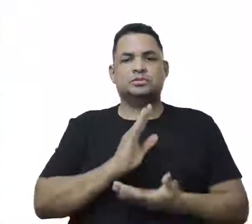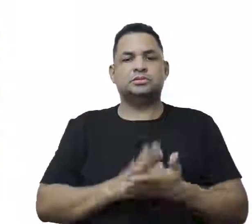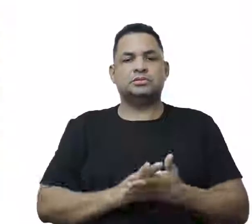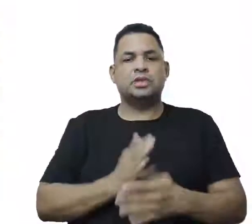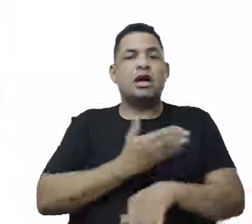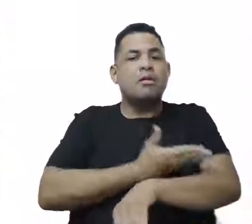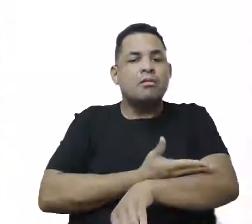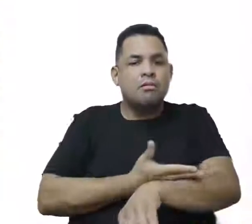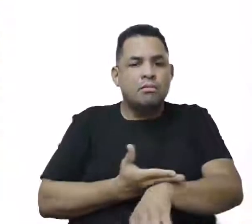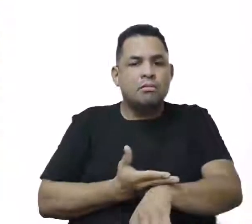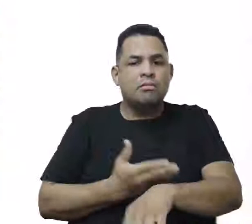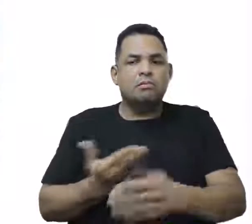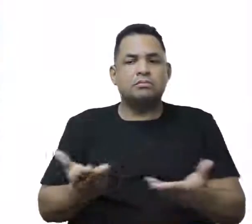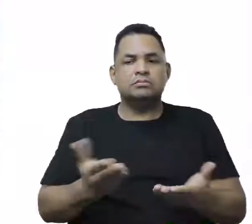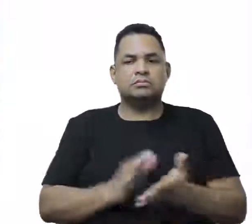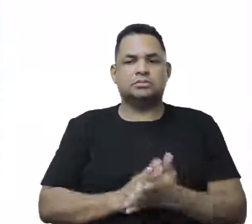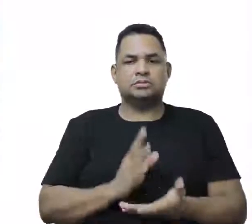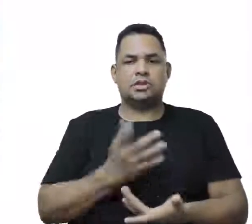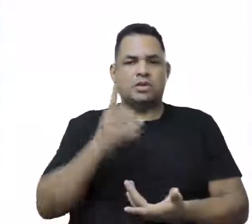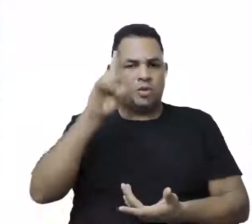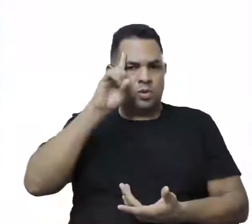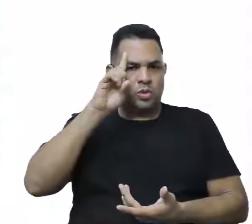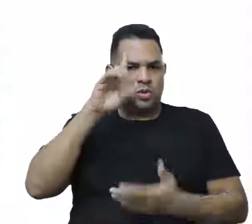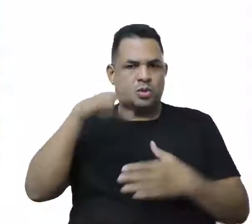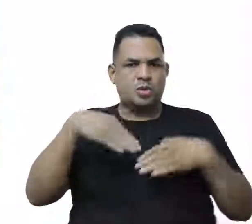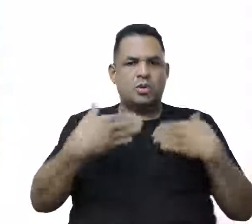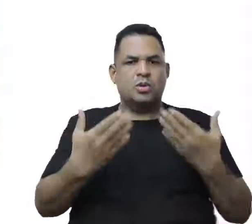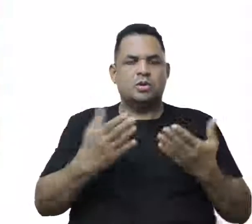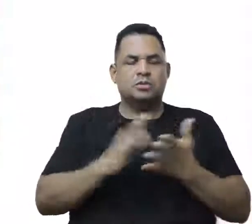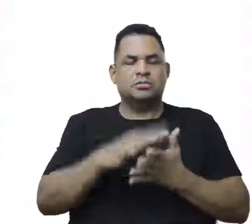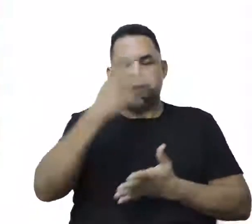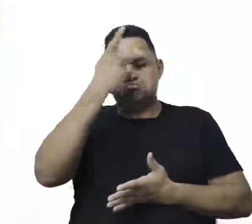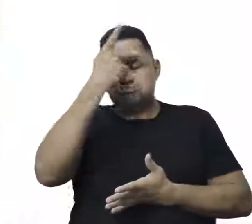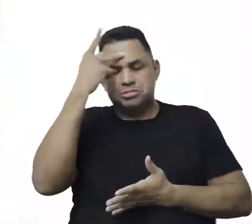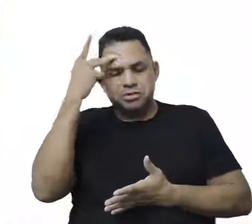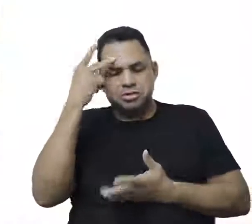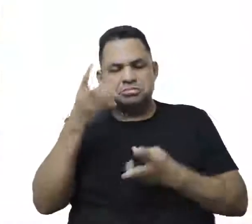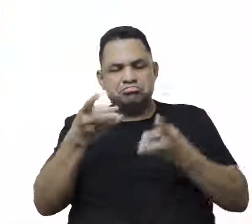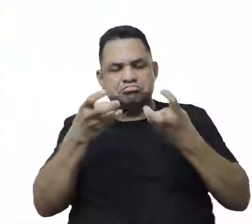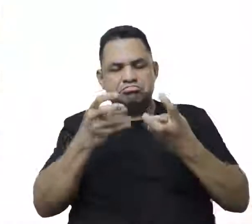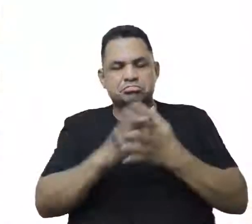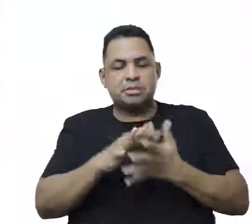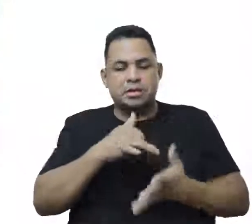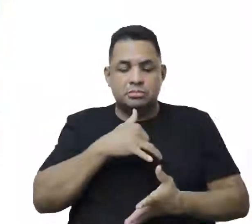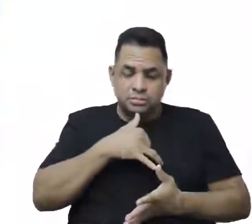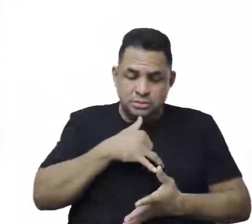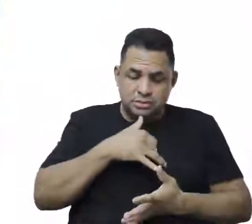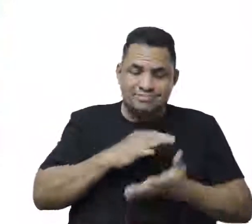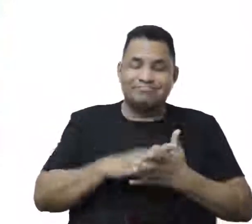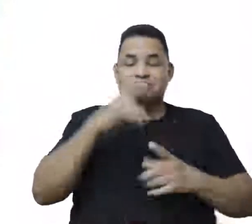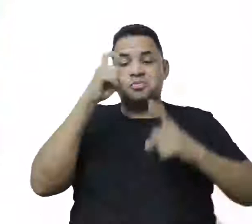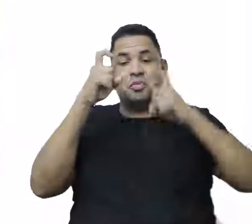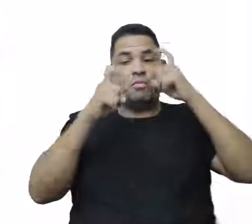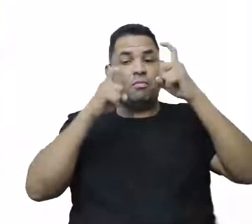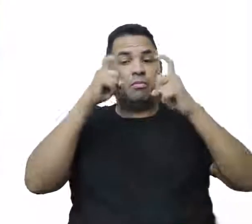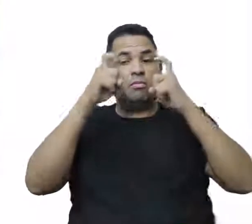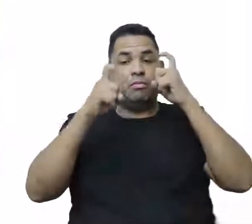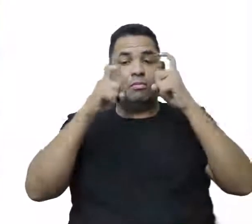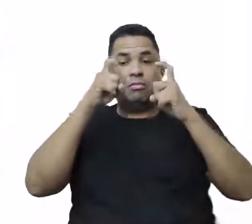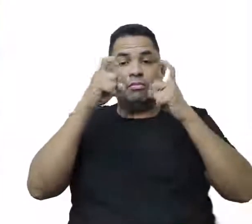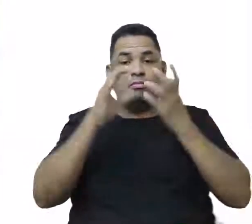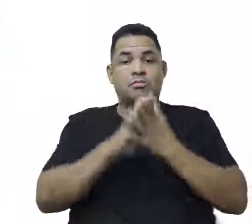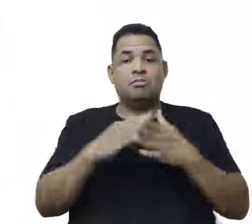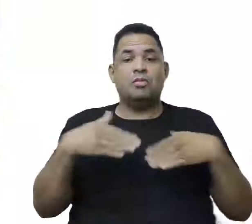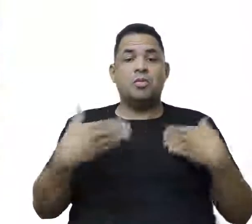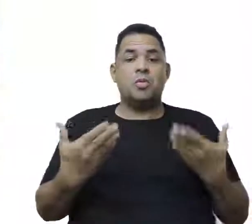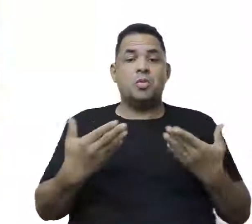muito, quando a gente está no nosso cotidiano, a gente percebe quando a pessoa está triste, quando a pessoa está preocupada, quando a pessoa está com